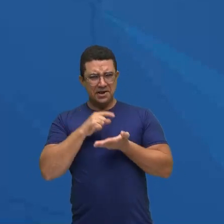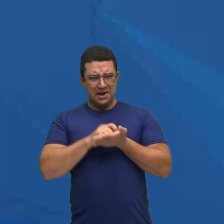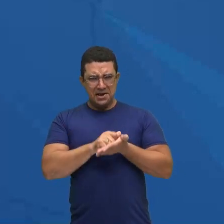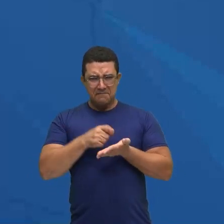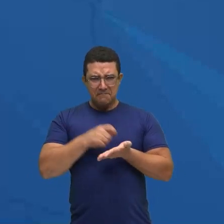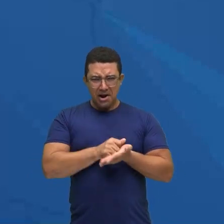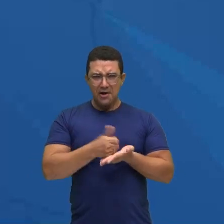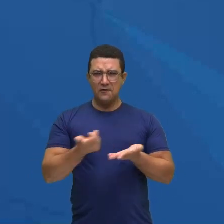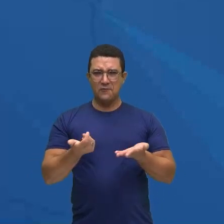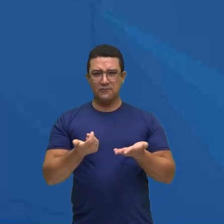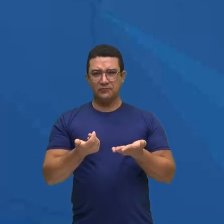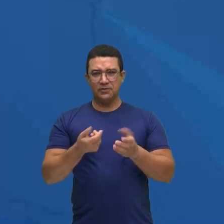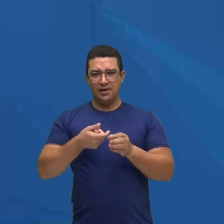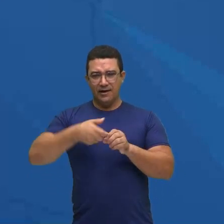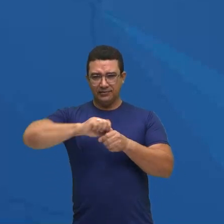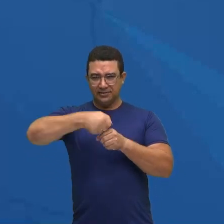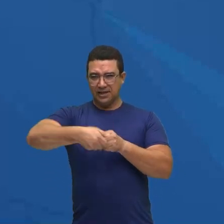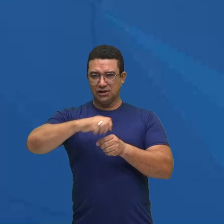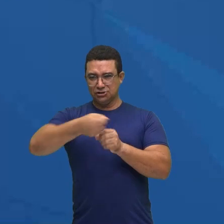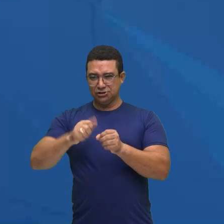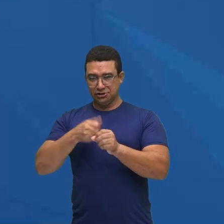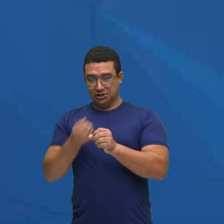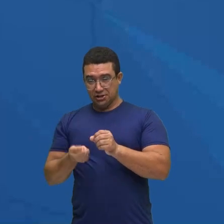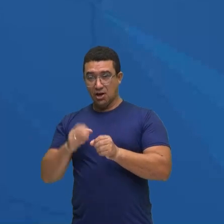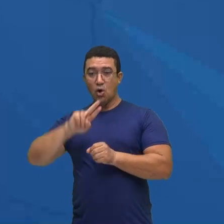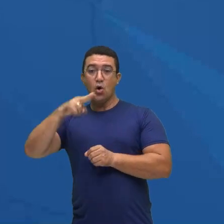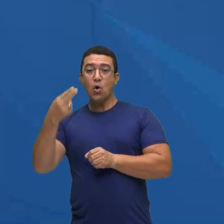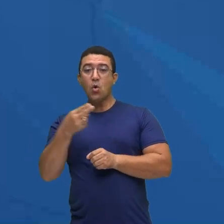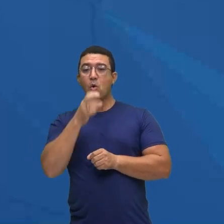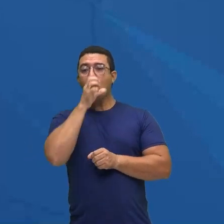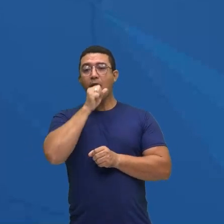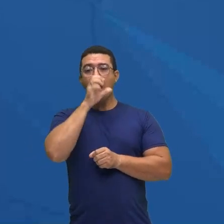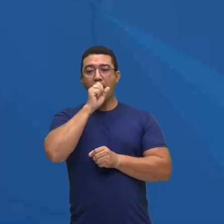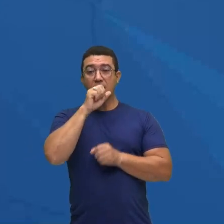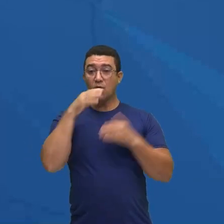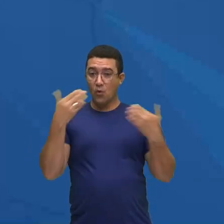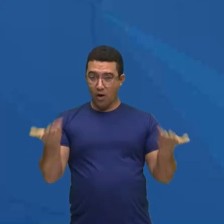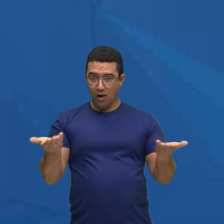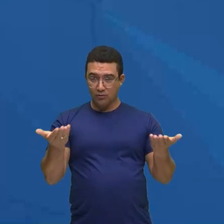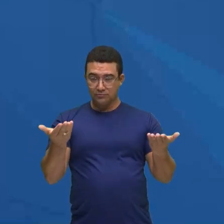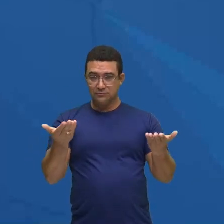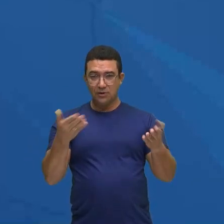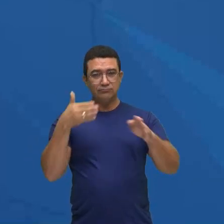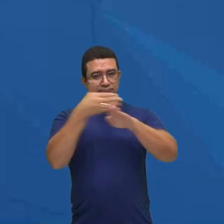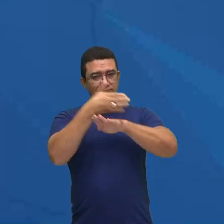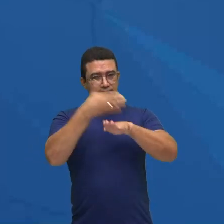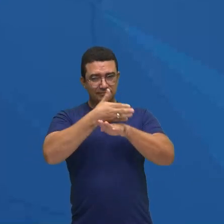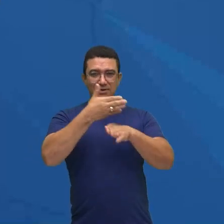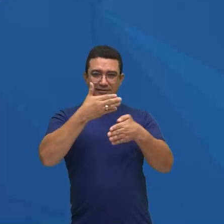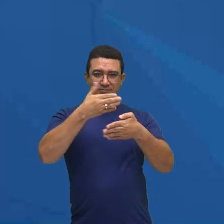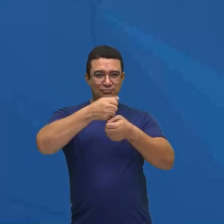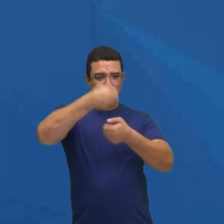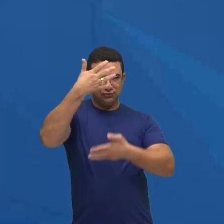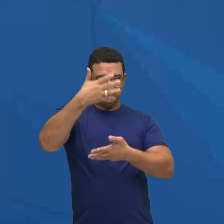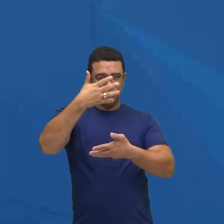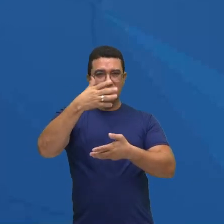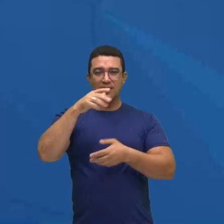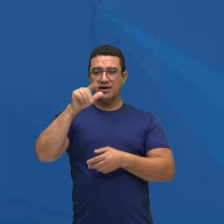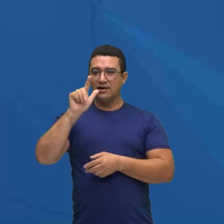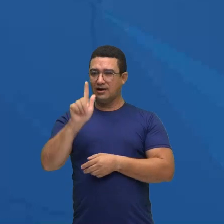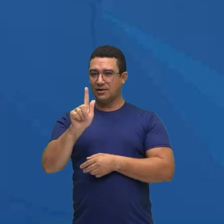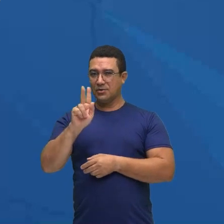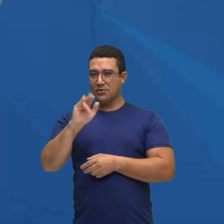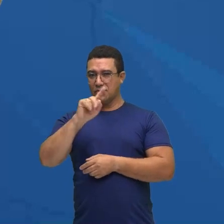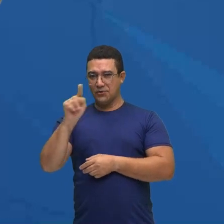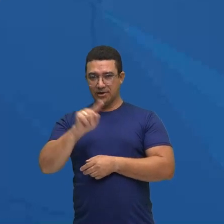tangerina ou uma laranja? Responde para mim aí no quiz, continuem participando, né? E a gente traz daqui